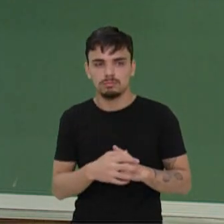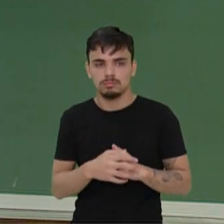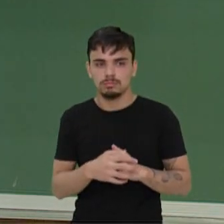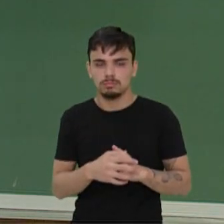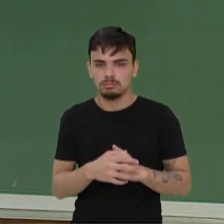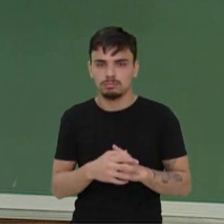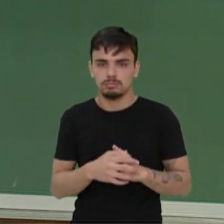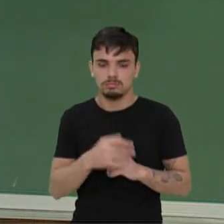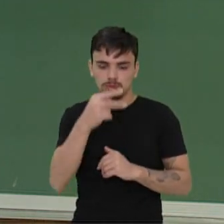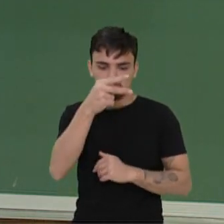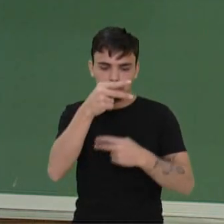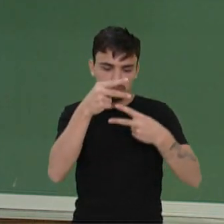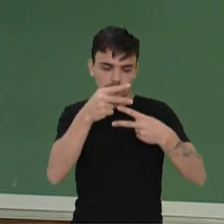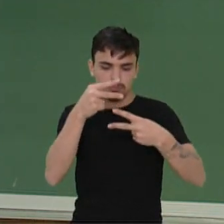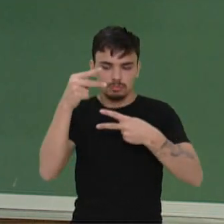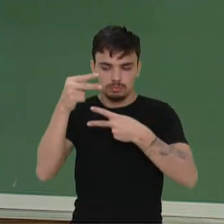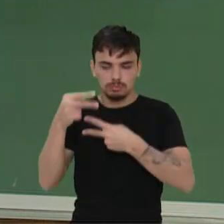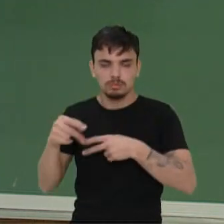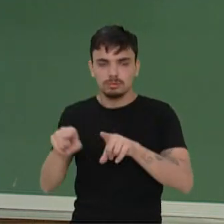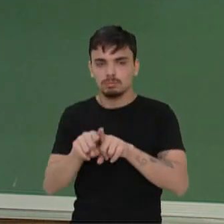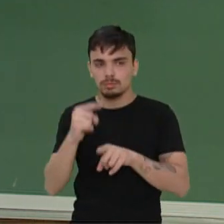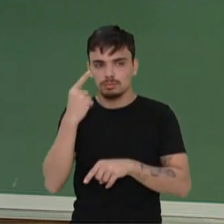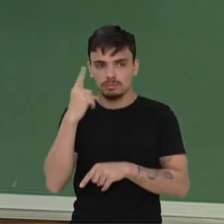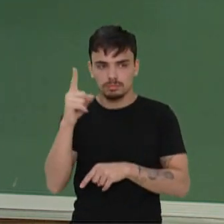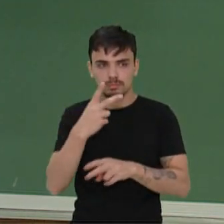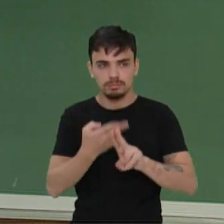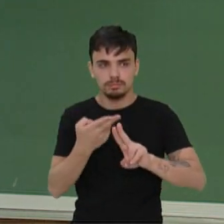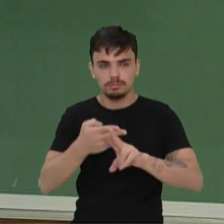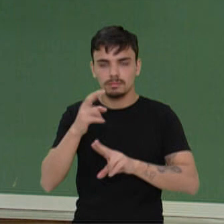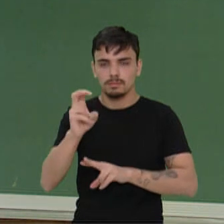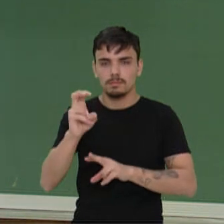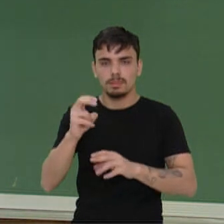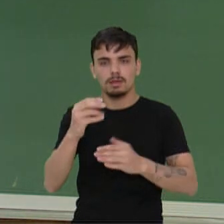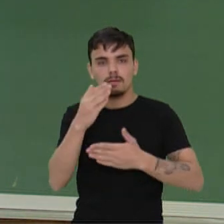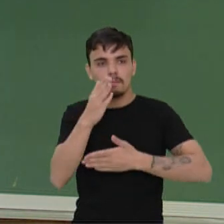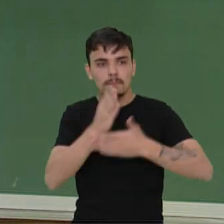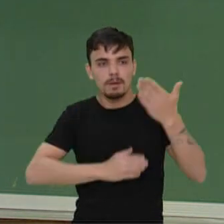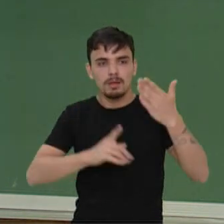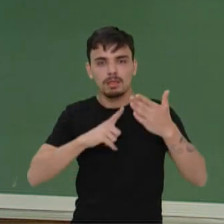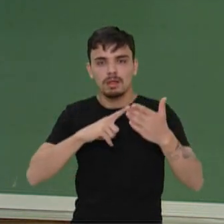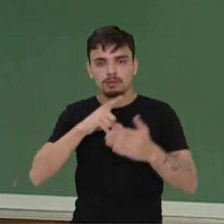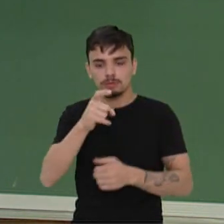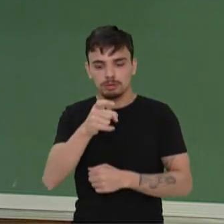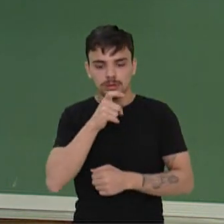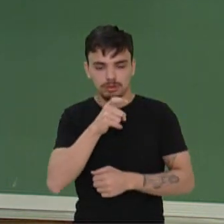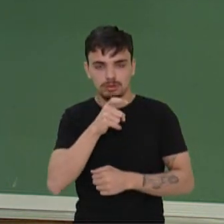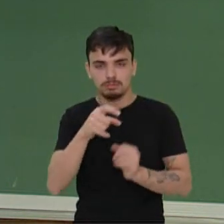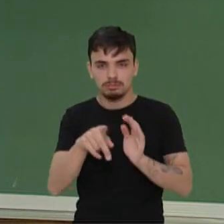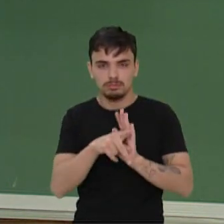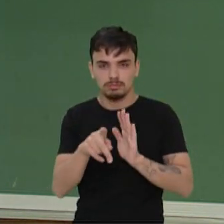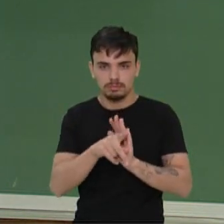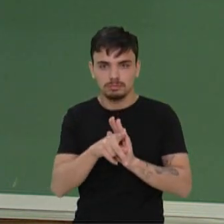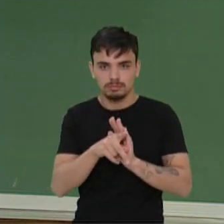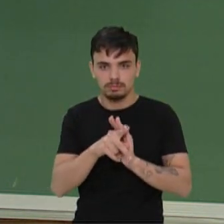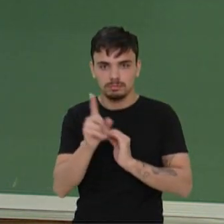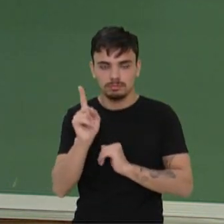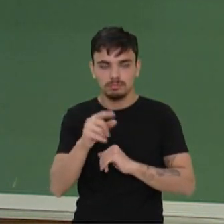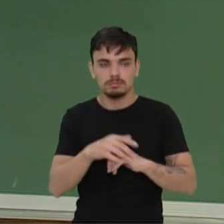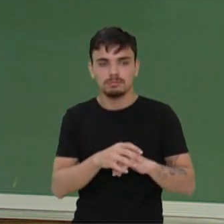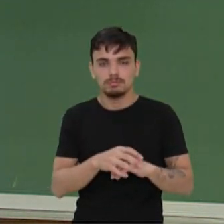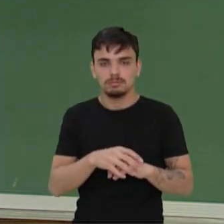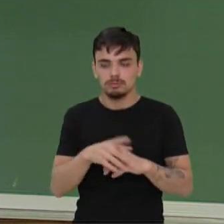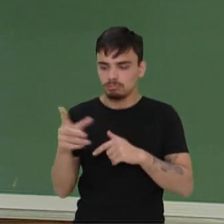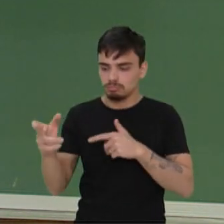Porque eu vou preencher com os valores de x. Aqui eu estou usando 5, por quê? Porque no meio vai o x do vértice. E aí eu vou pegando valores simétricos. Aí